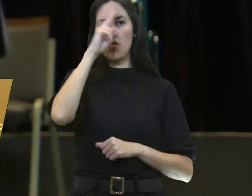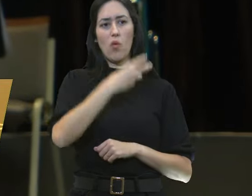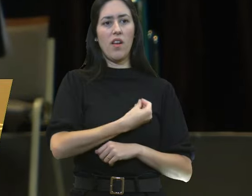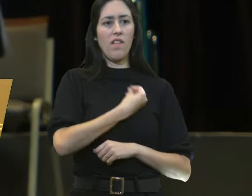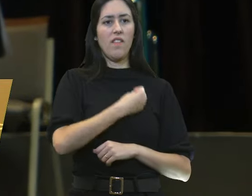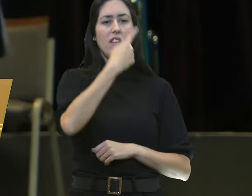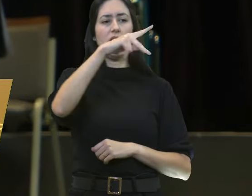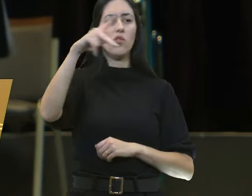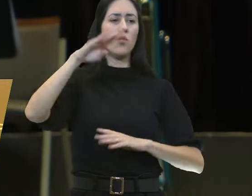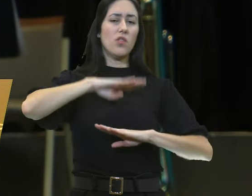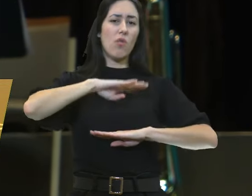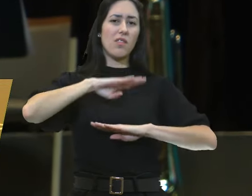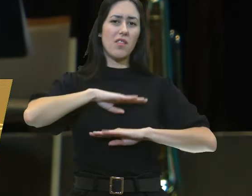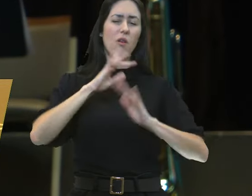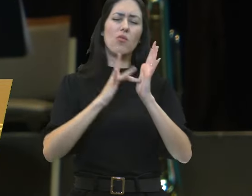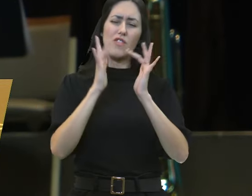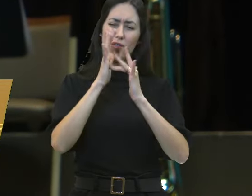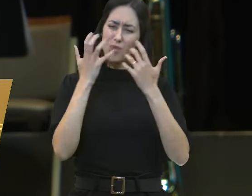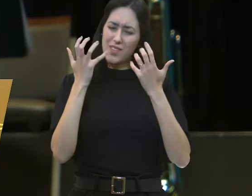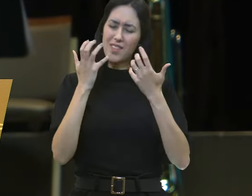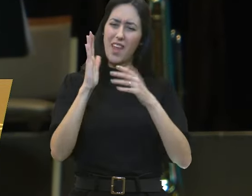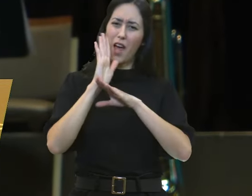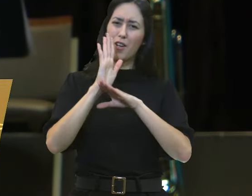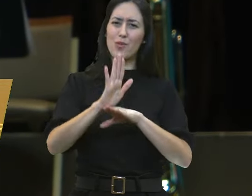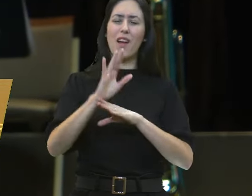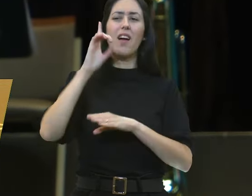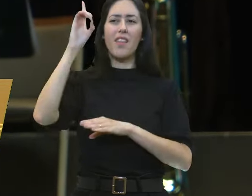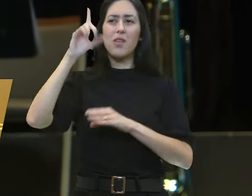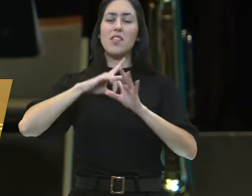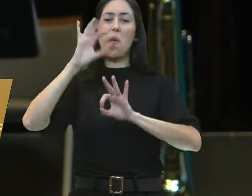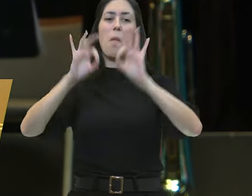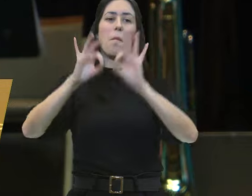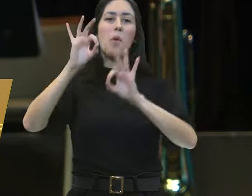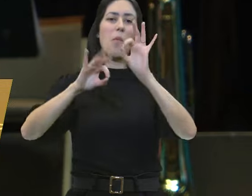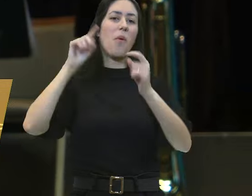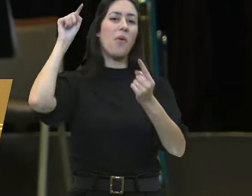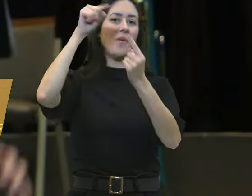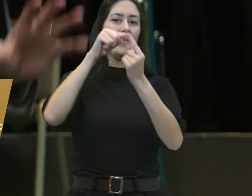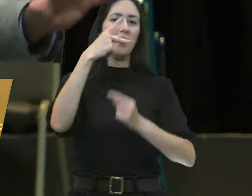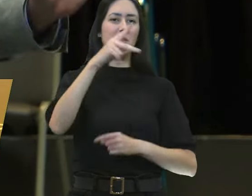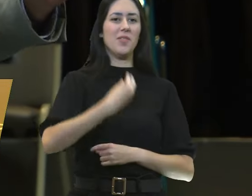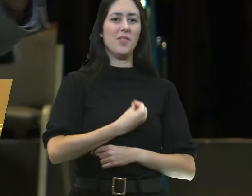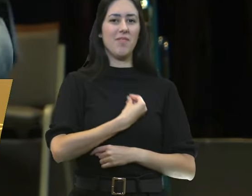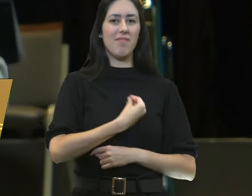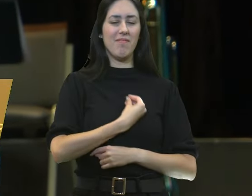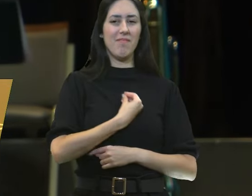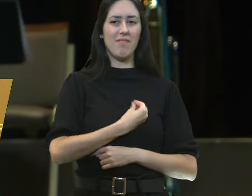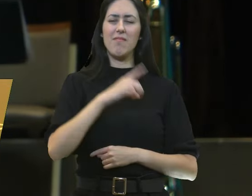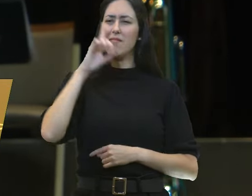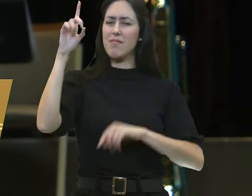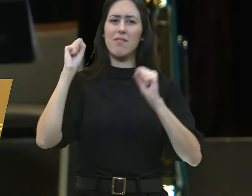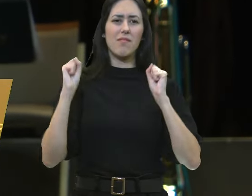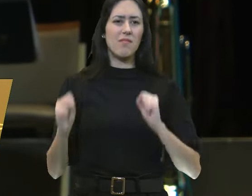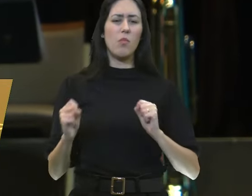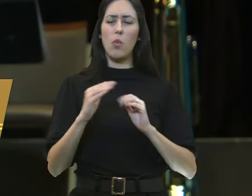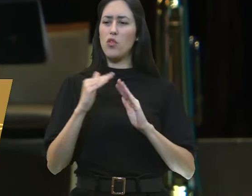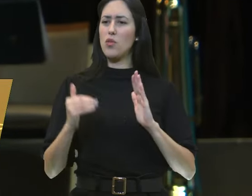situação. Ele tem uma perspectiva, um propósito, uma missão nova. Ele pode todas as